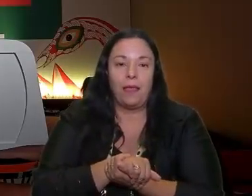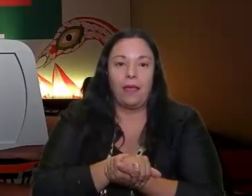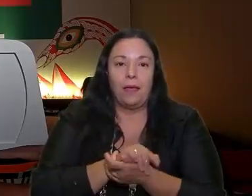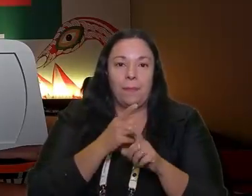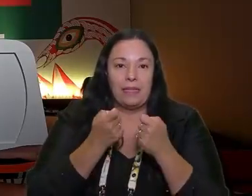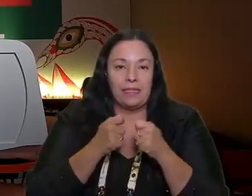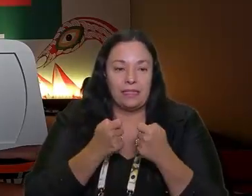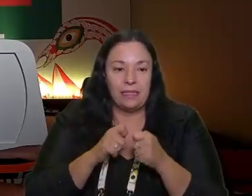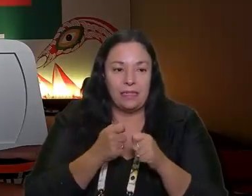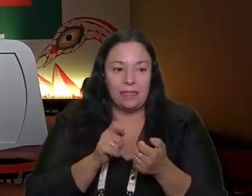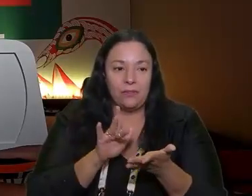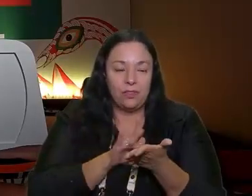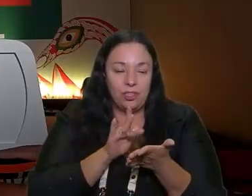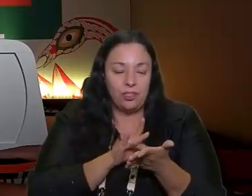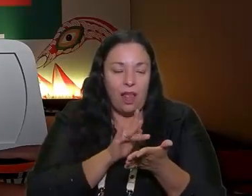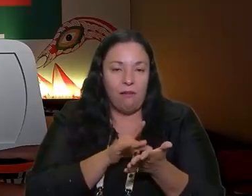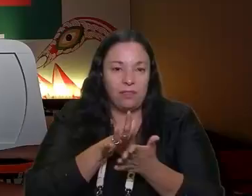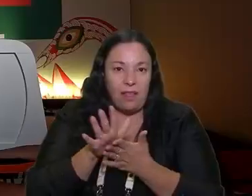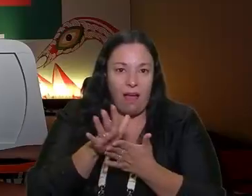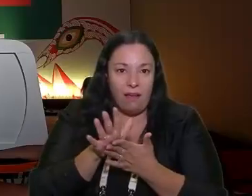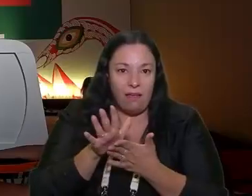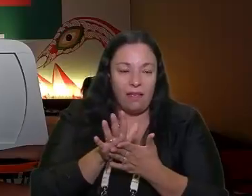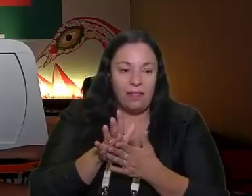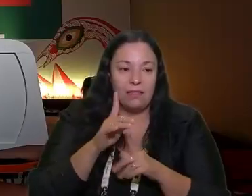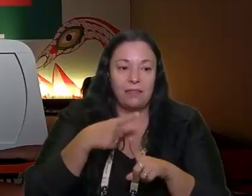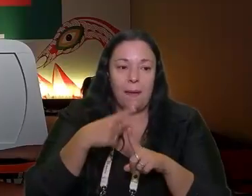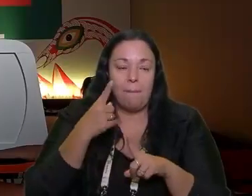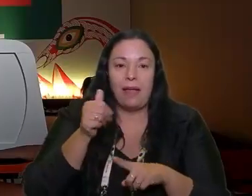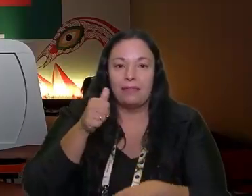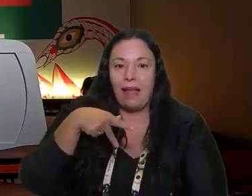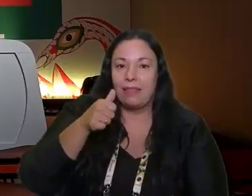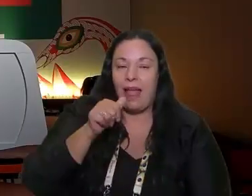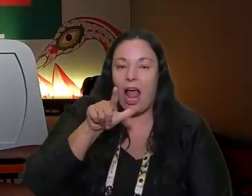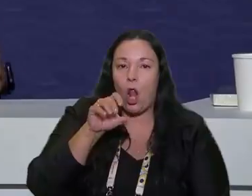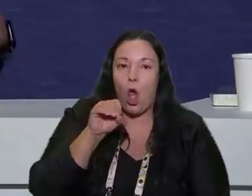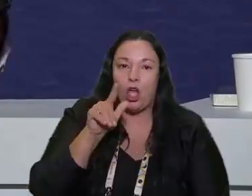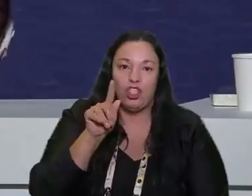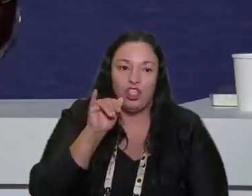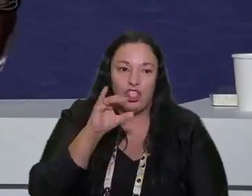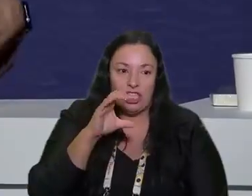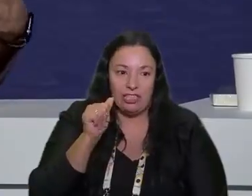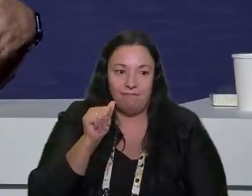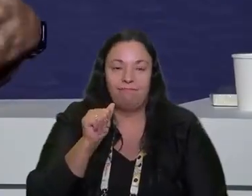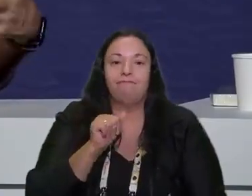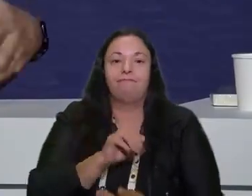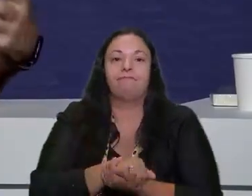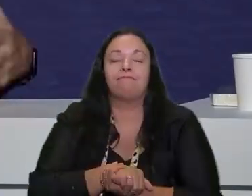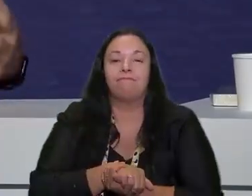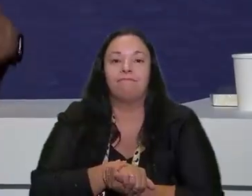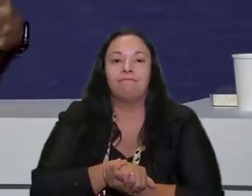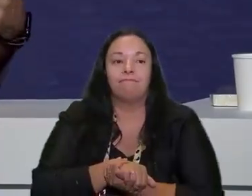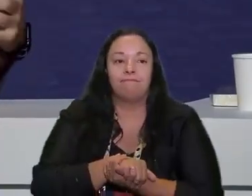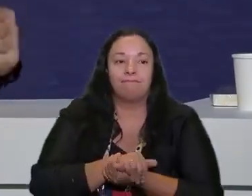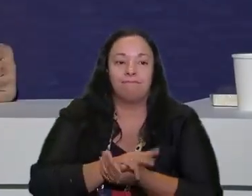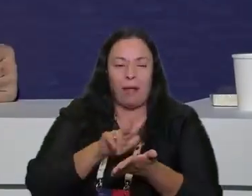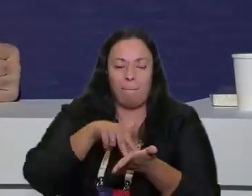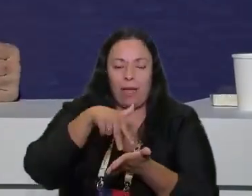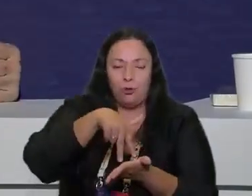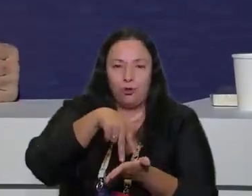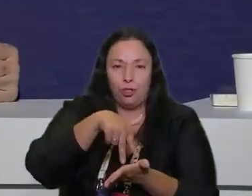de sair do digital e ser mais analógica, quer dizer, ser mais pé no chão, né? Mais.